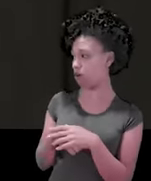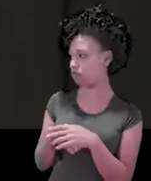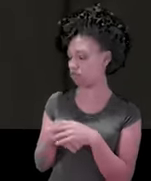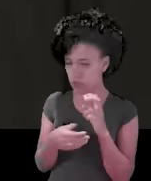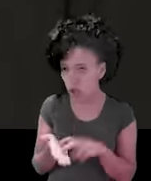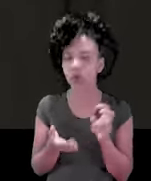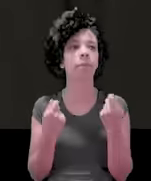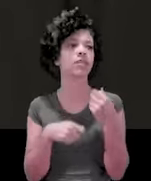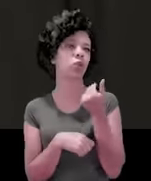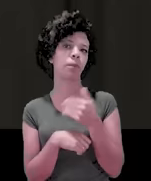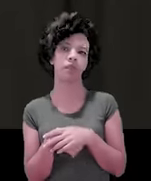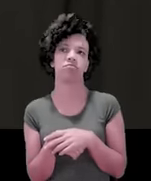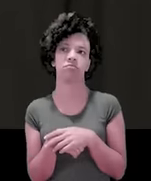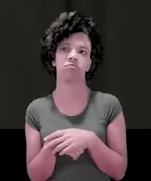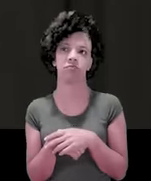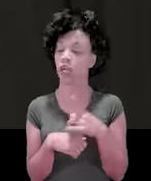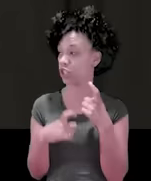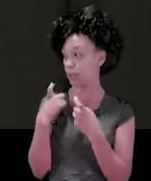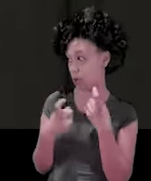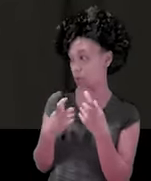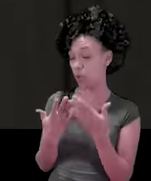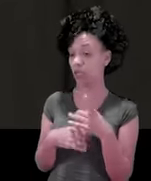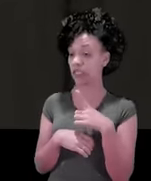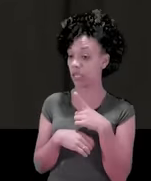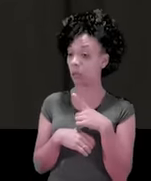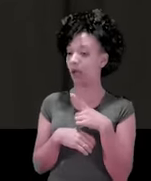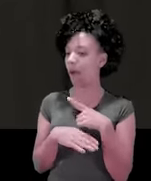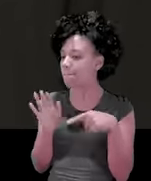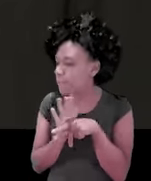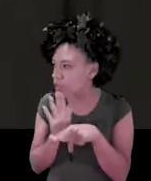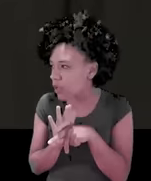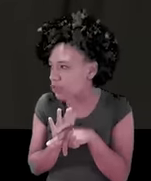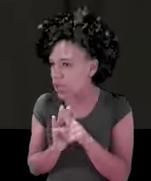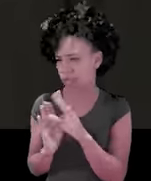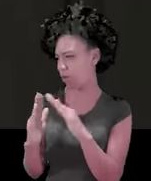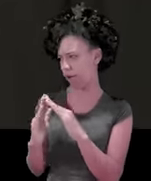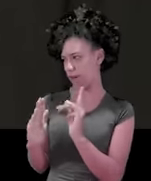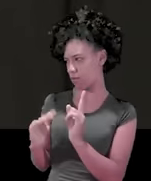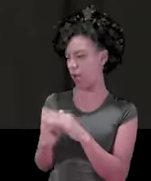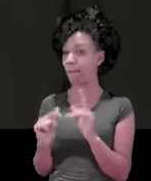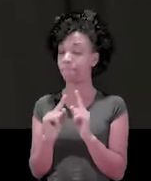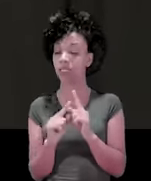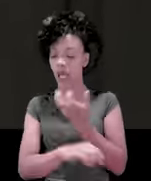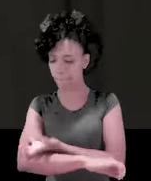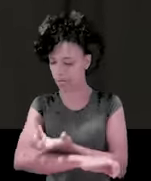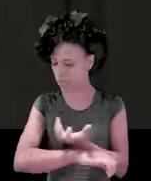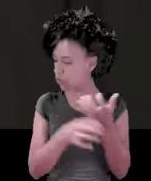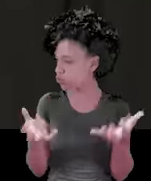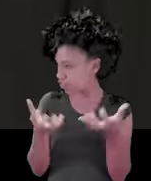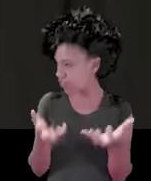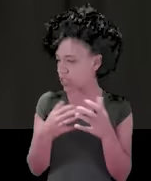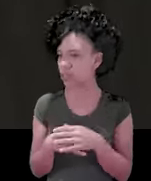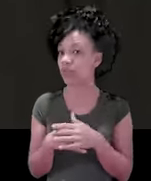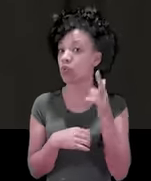eles acordavam Preciso comer achar uma preocupação quando você tem uma propriedade não é nem propriedade de casa quando você tinha assim plantação de